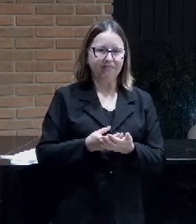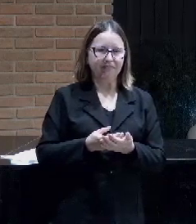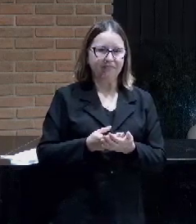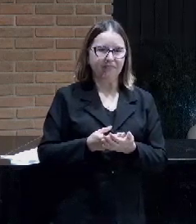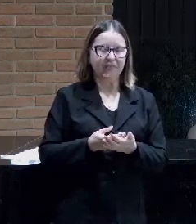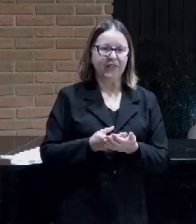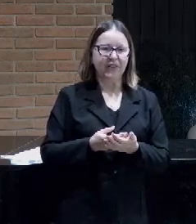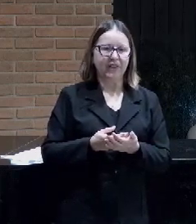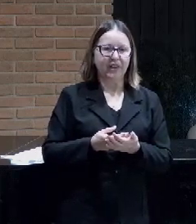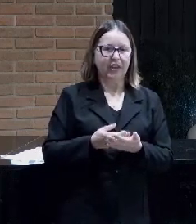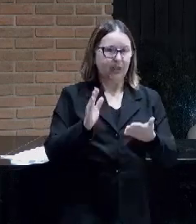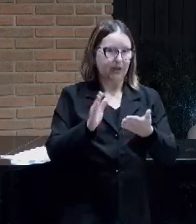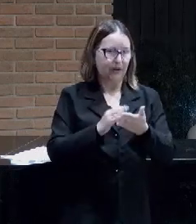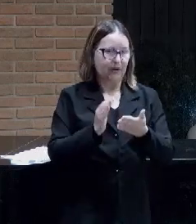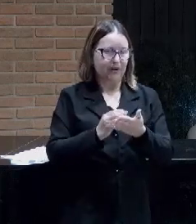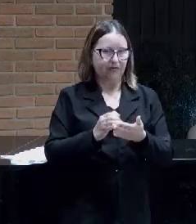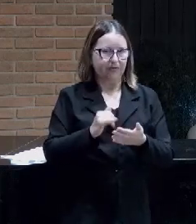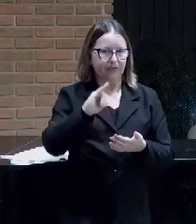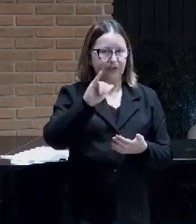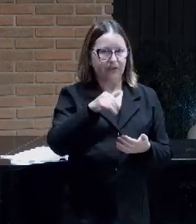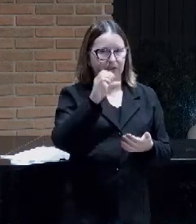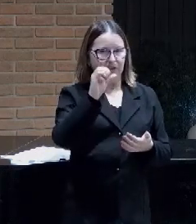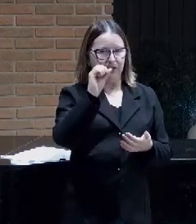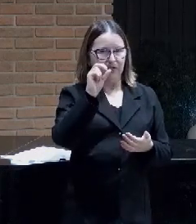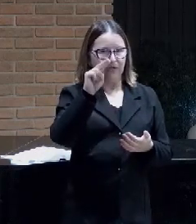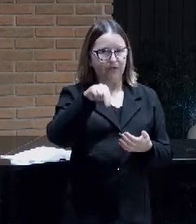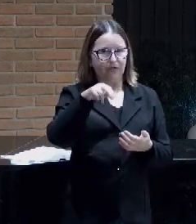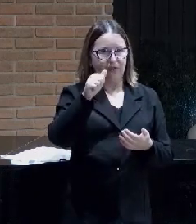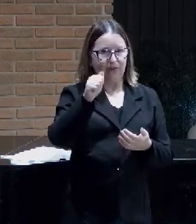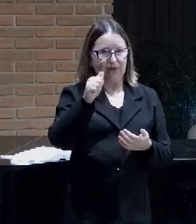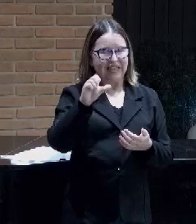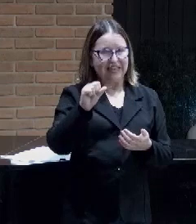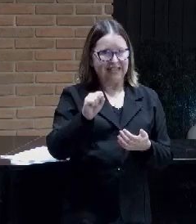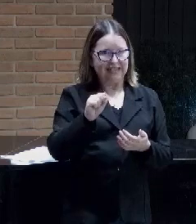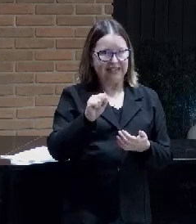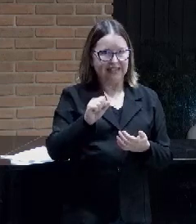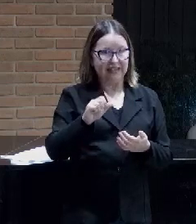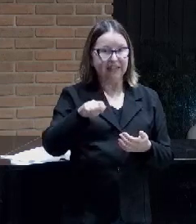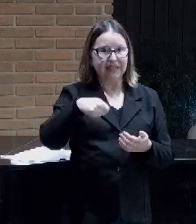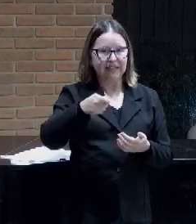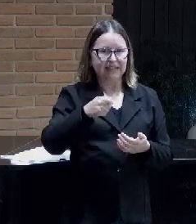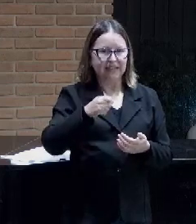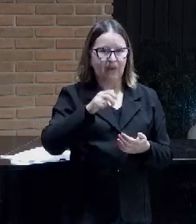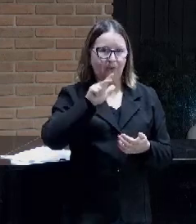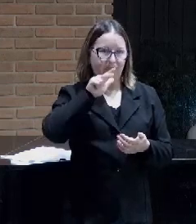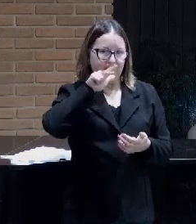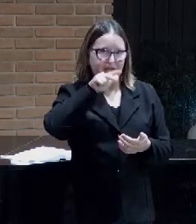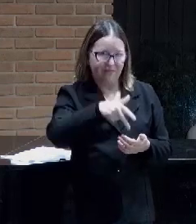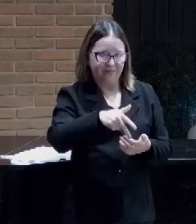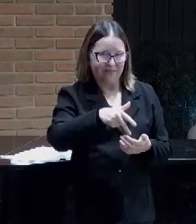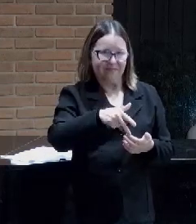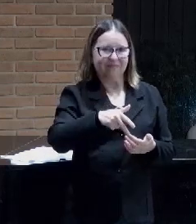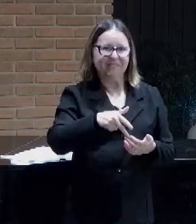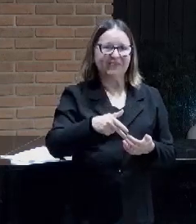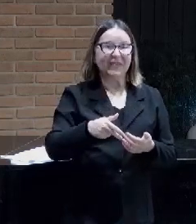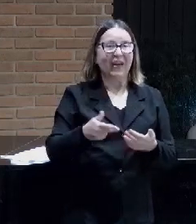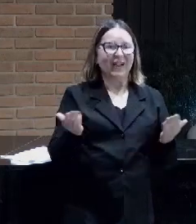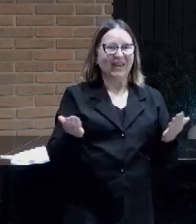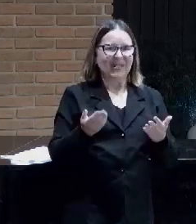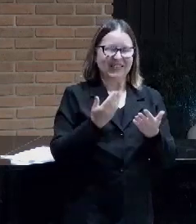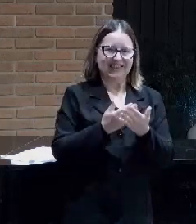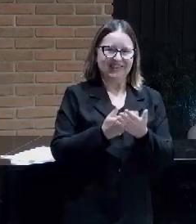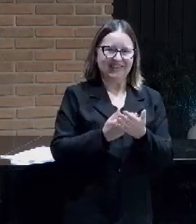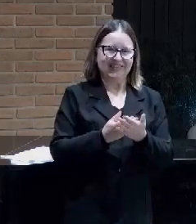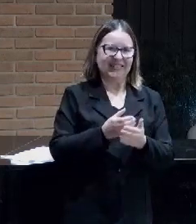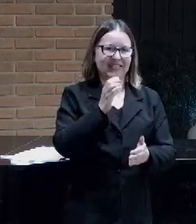Jonas. Hoje a gente vai, no caso, estudar o capítulo inteiro, e como o capítulo ele é um tanto grande, e o estudo